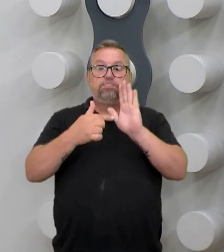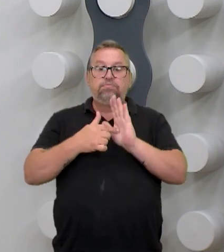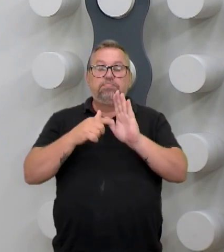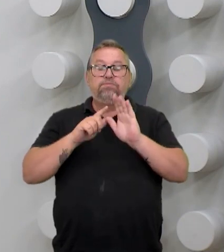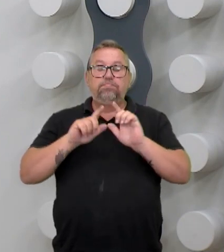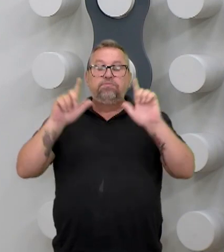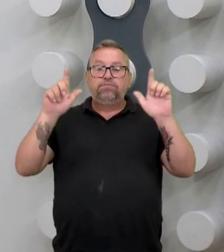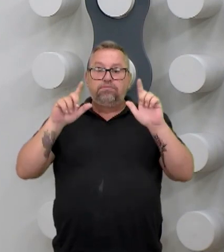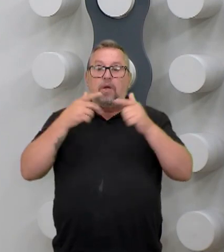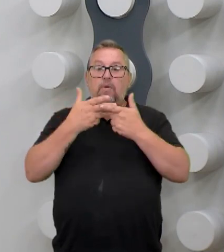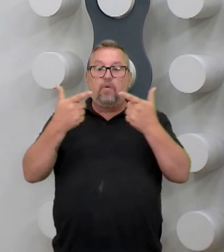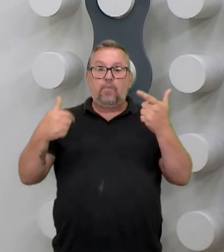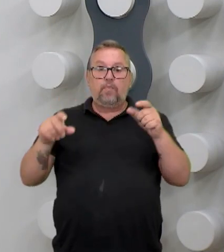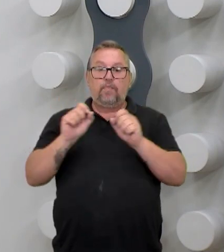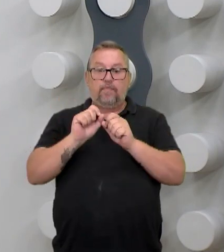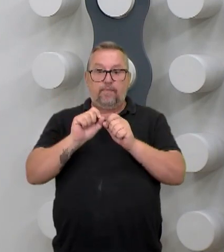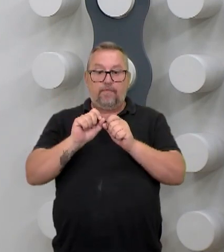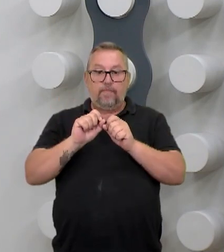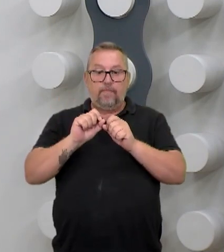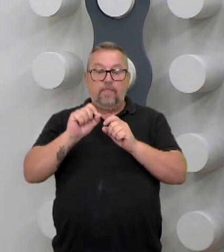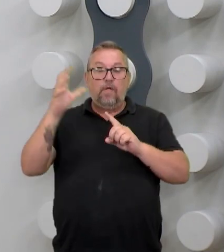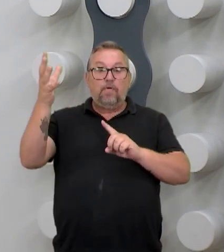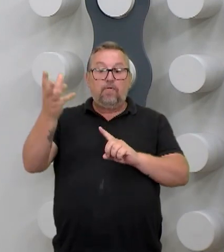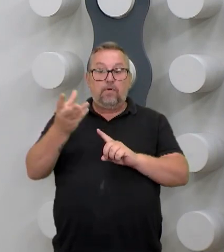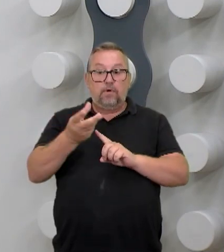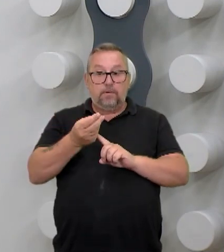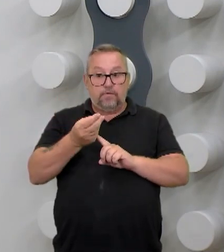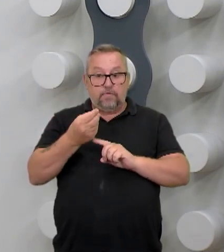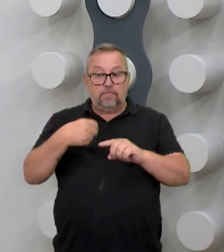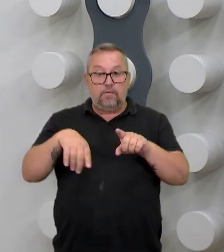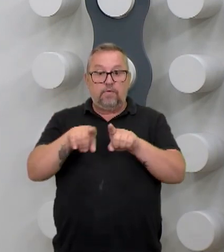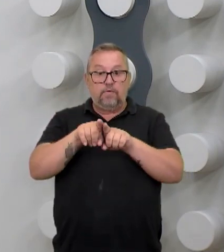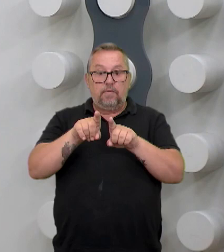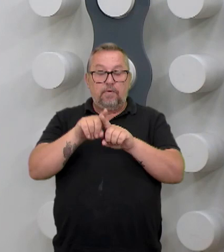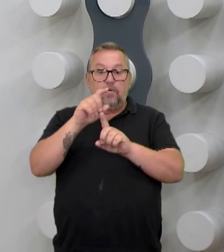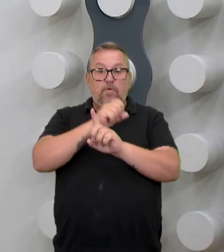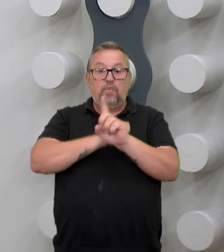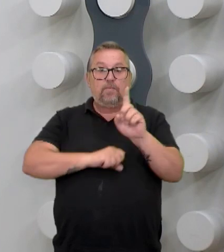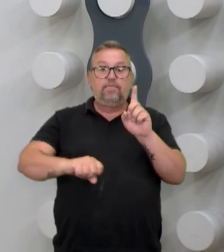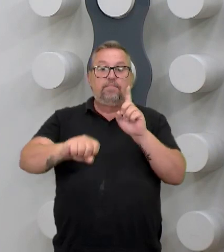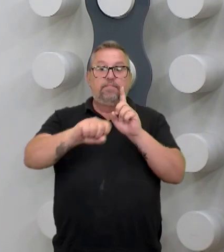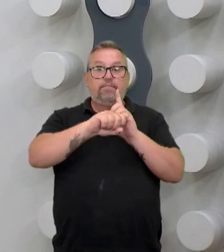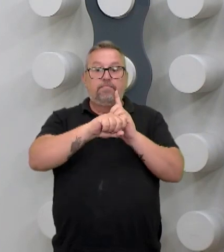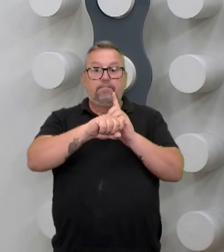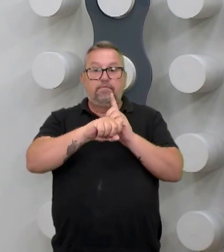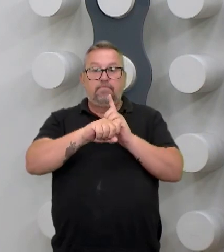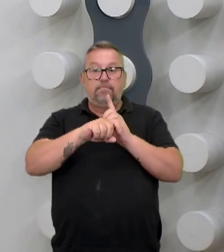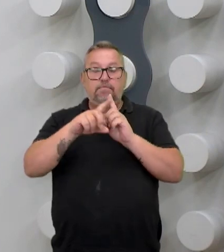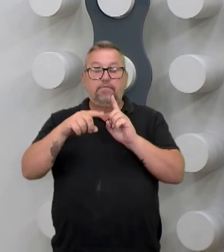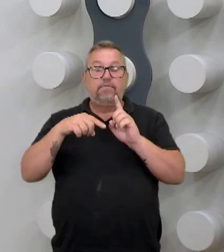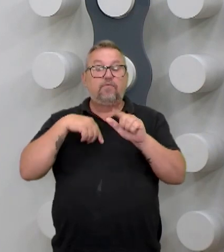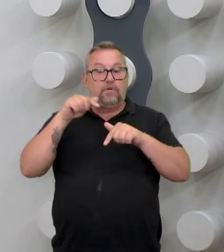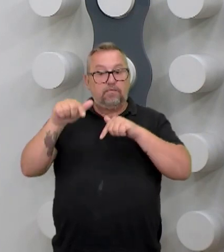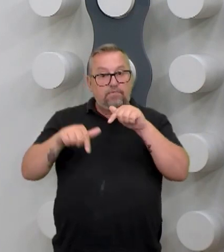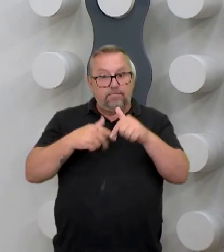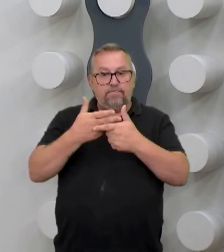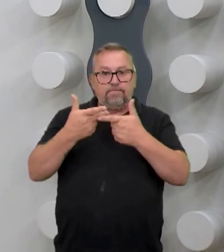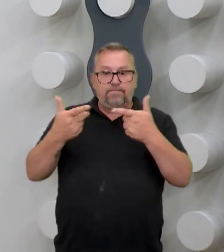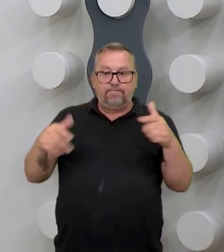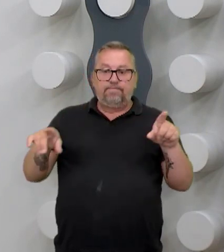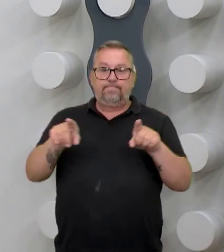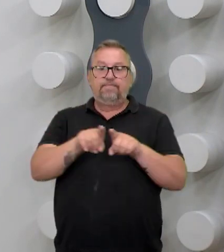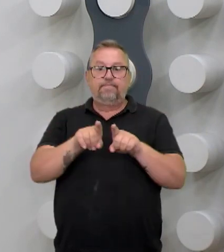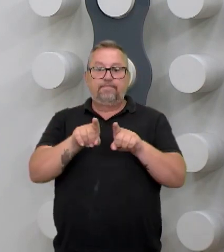que acontecem, tanto de arte, como social, no sentido de prestação de serviço,